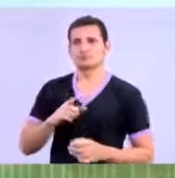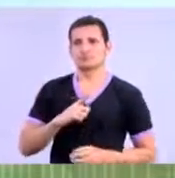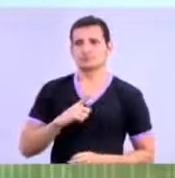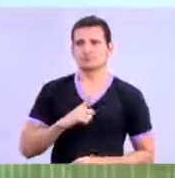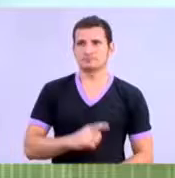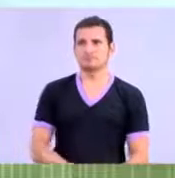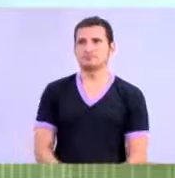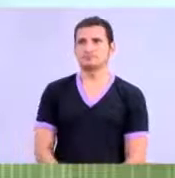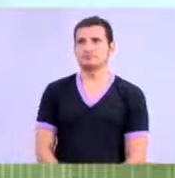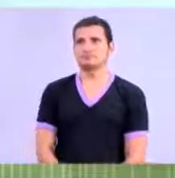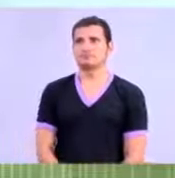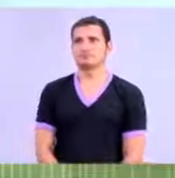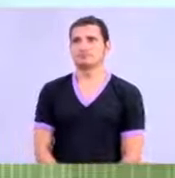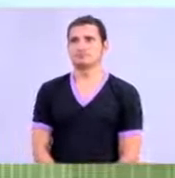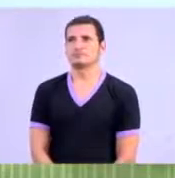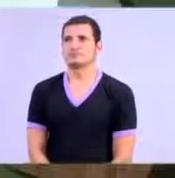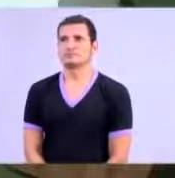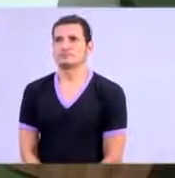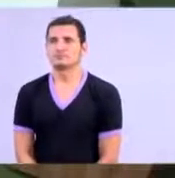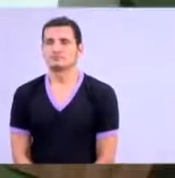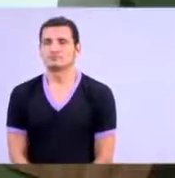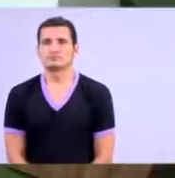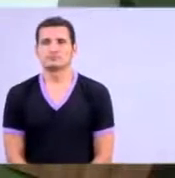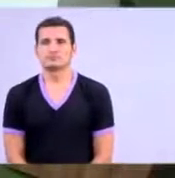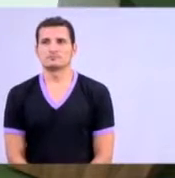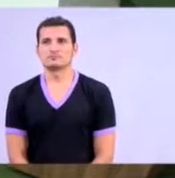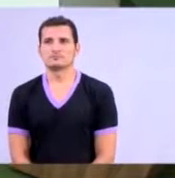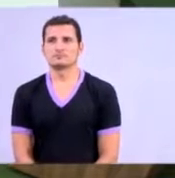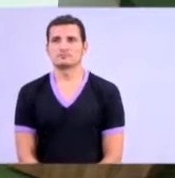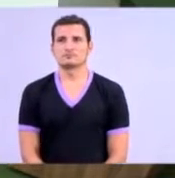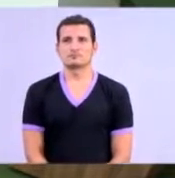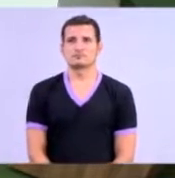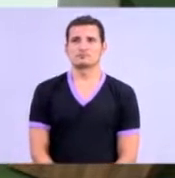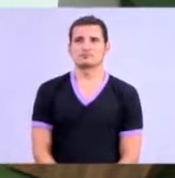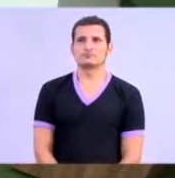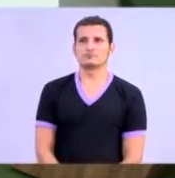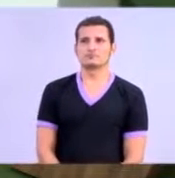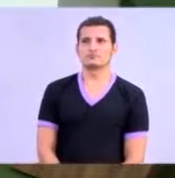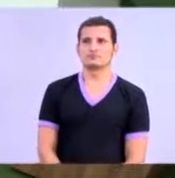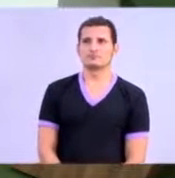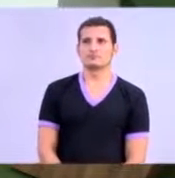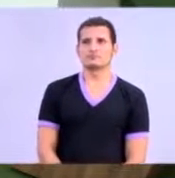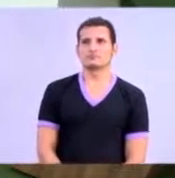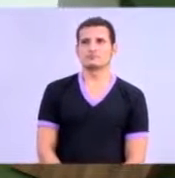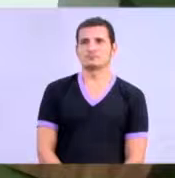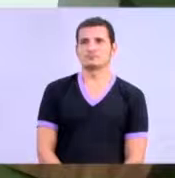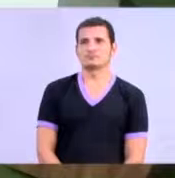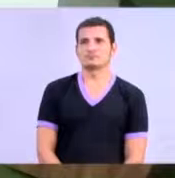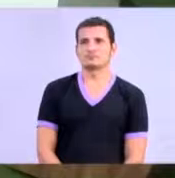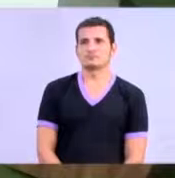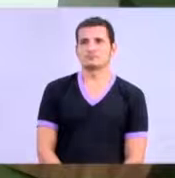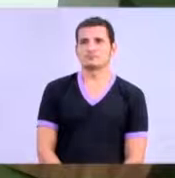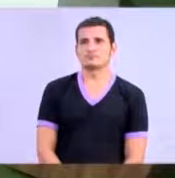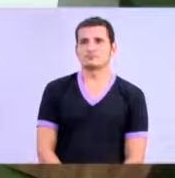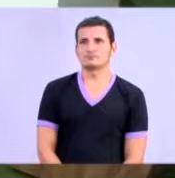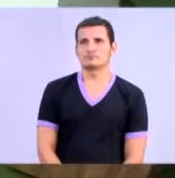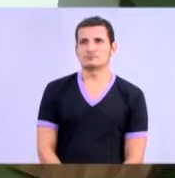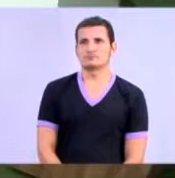vírgula. Tudo ok, professor? Tudo ok. Olha aqui. Então, aqui, vamos